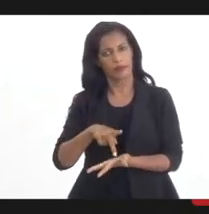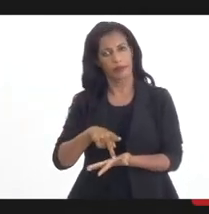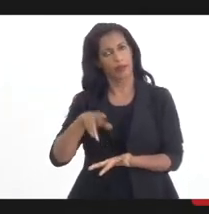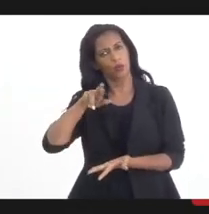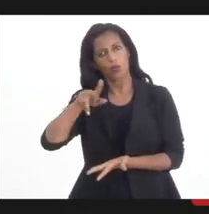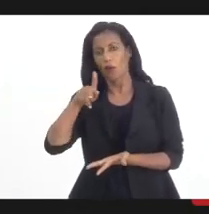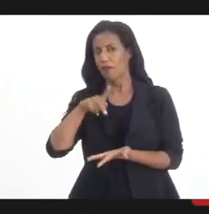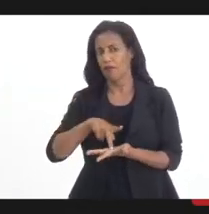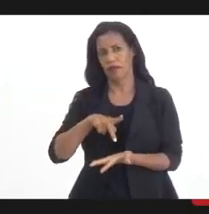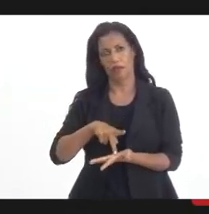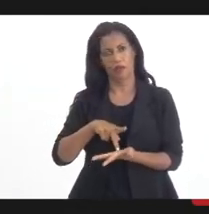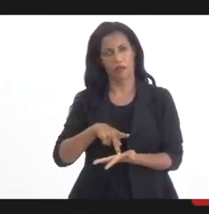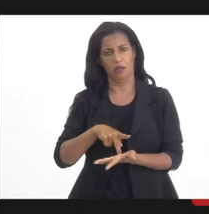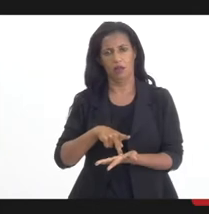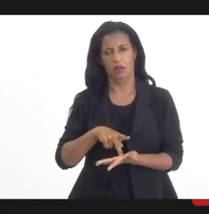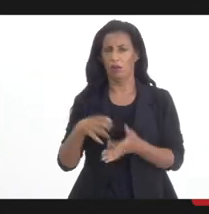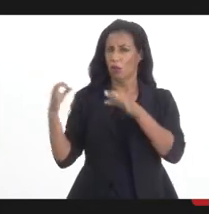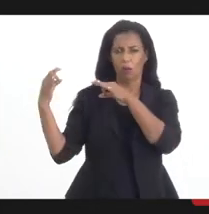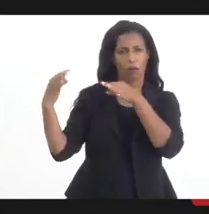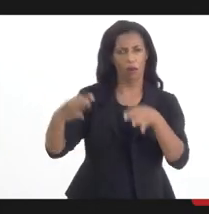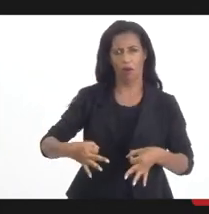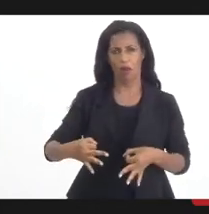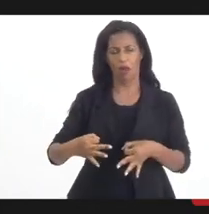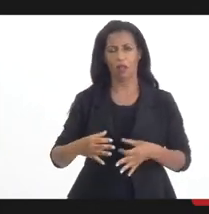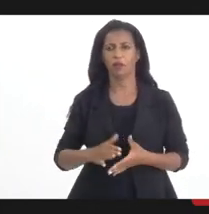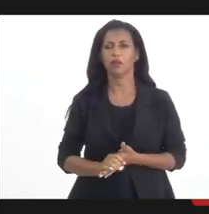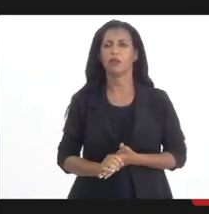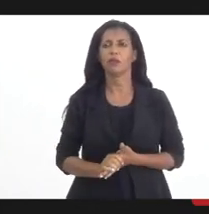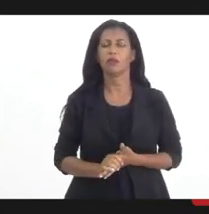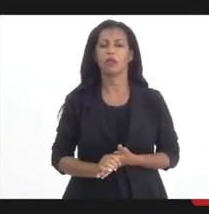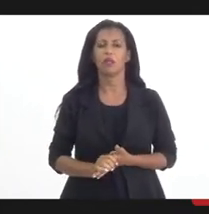Não é verdadeiro, não é preciso, não é correto que o plano,